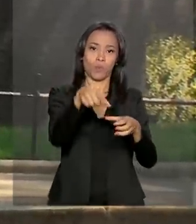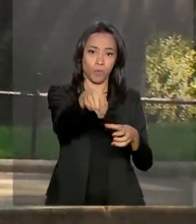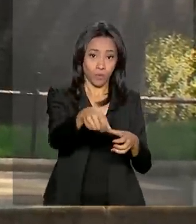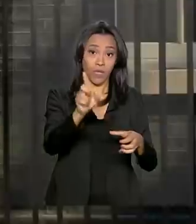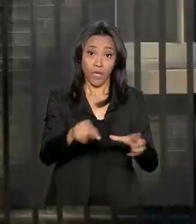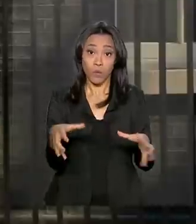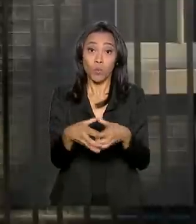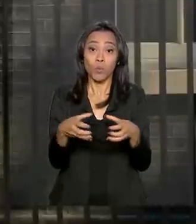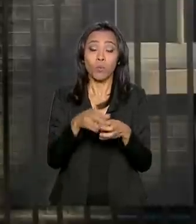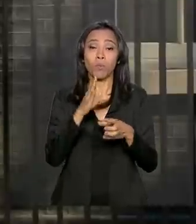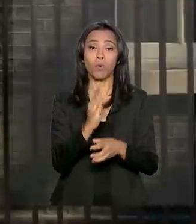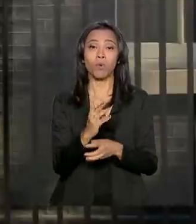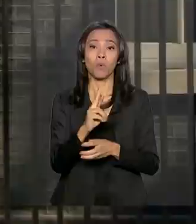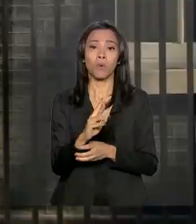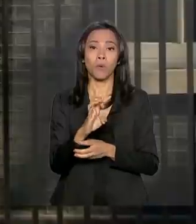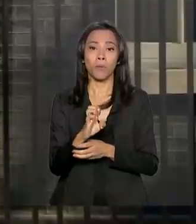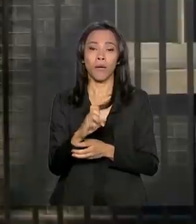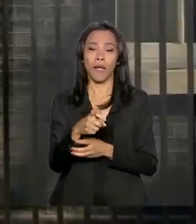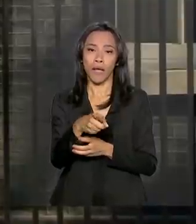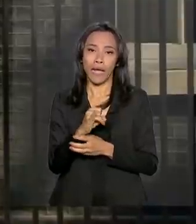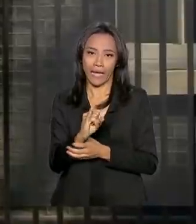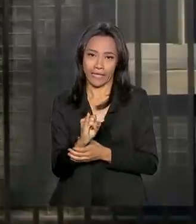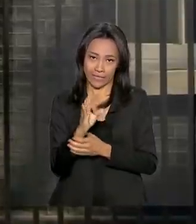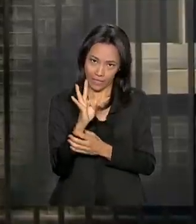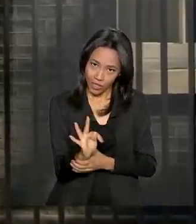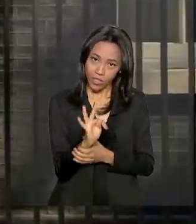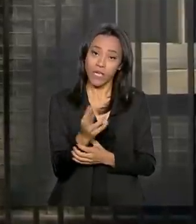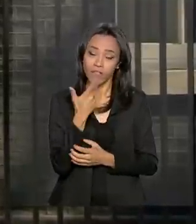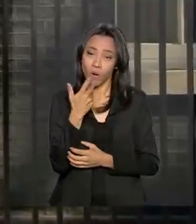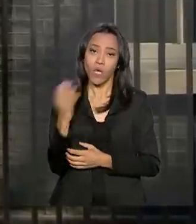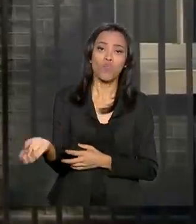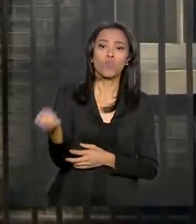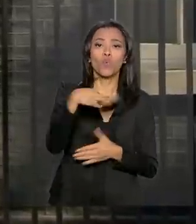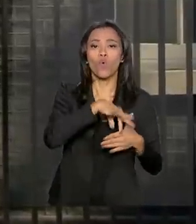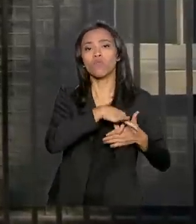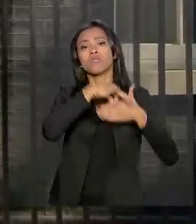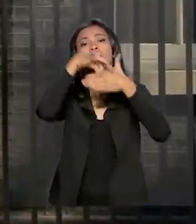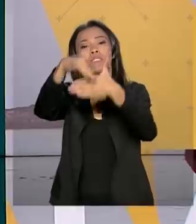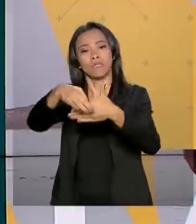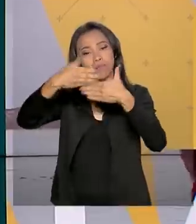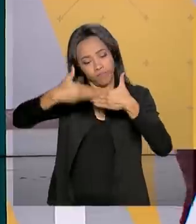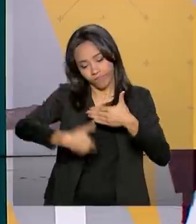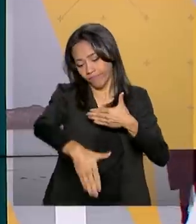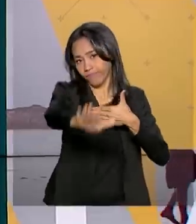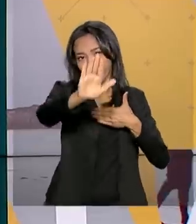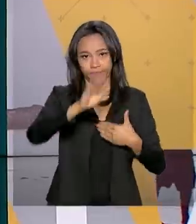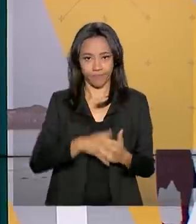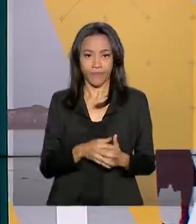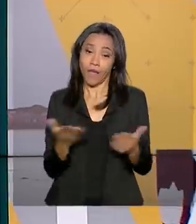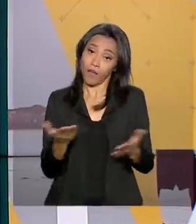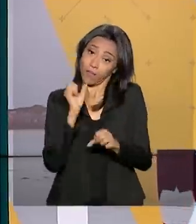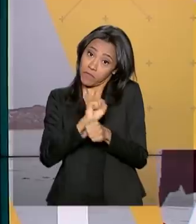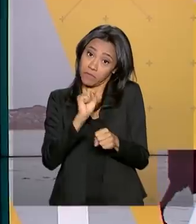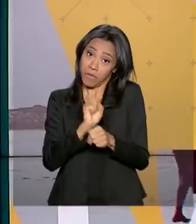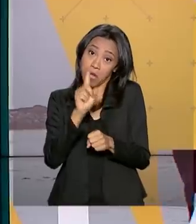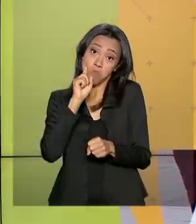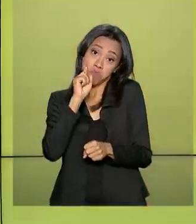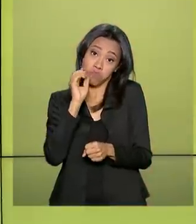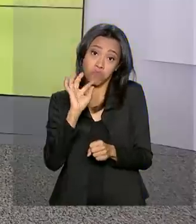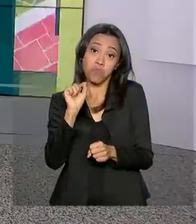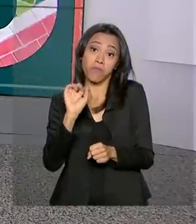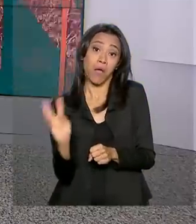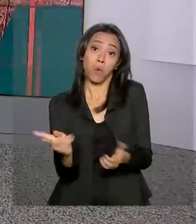chamado Brexit. Theresa May entende que é tempo de um novo líder assumir as rédeas. Agora, esperar para ver o que